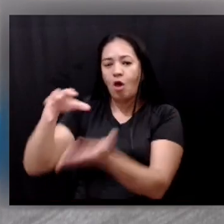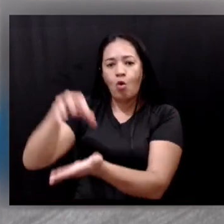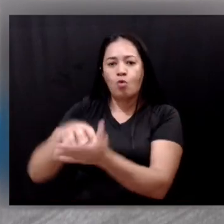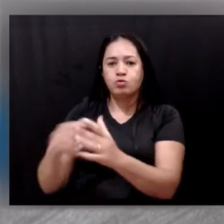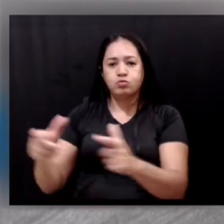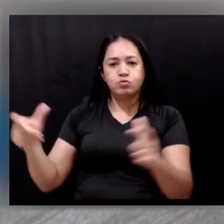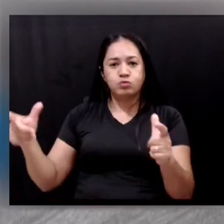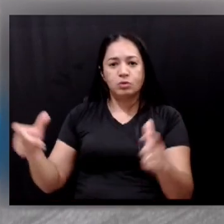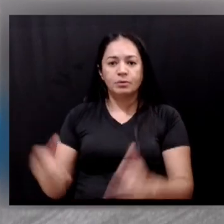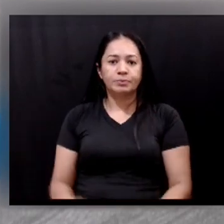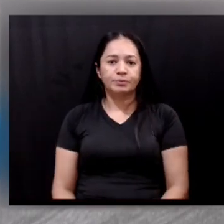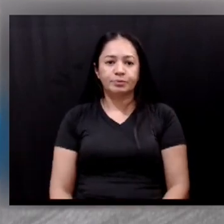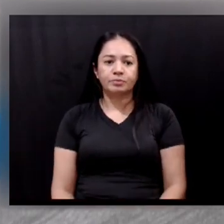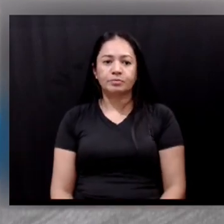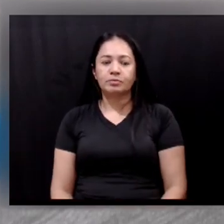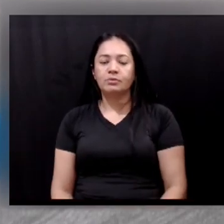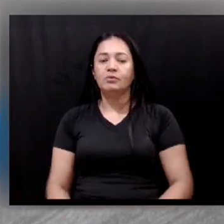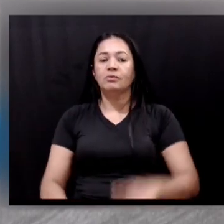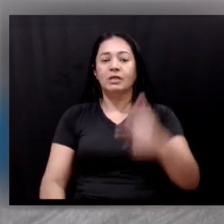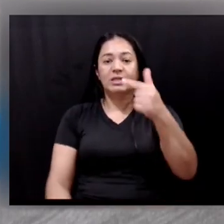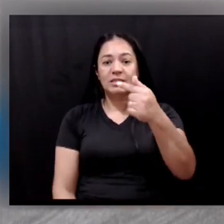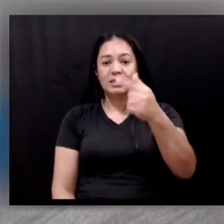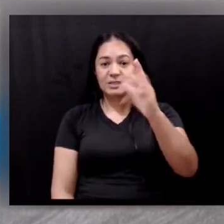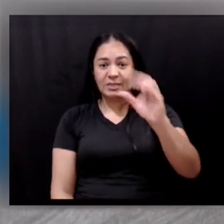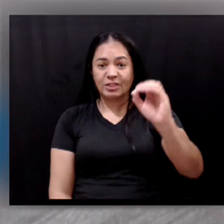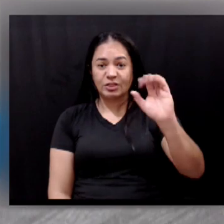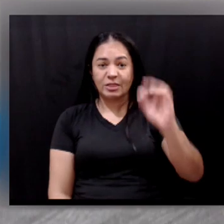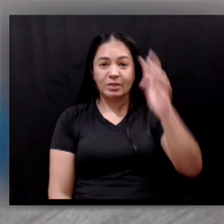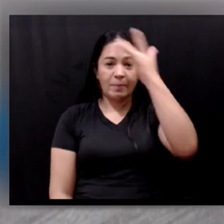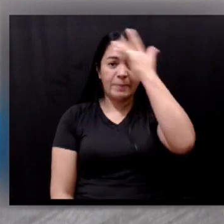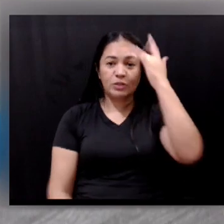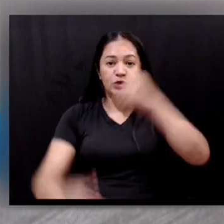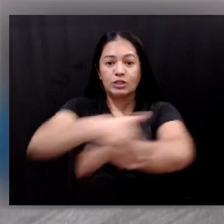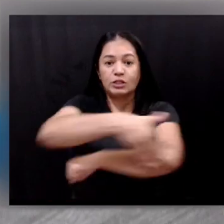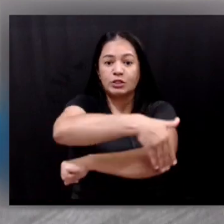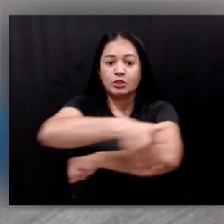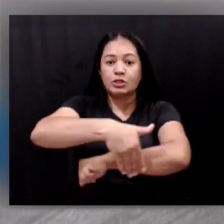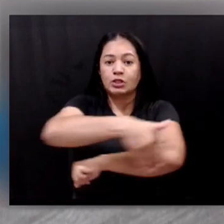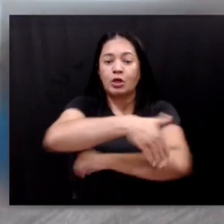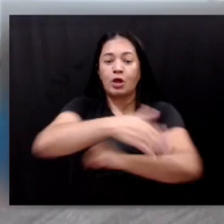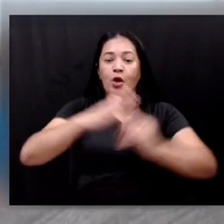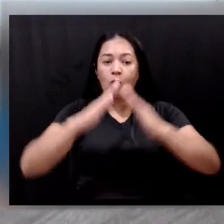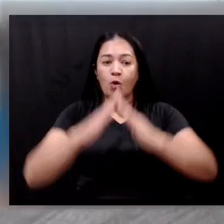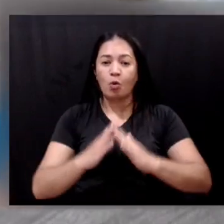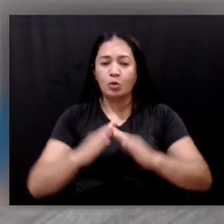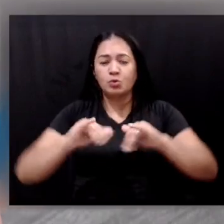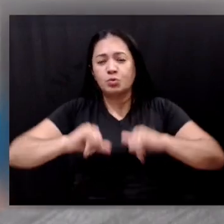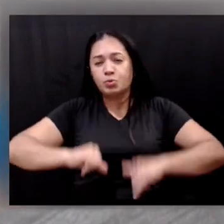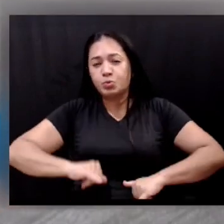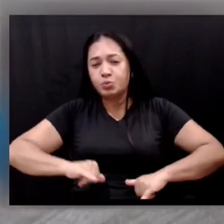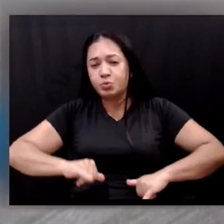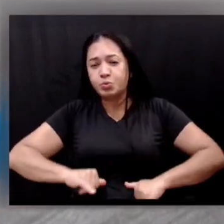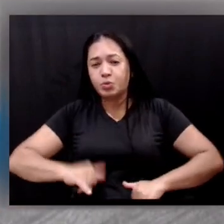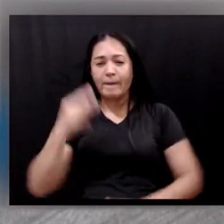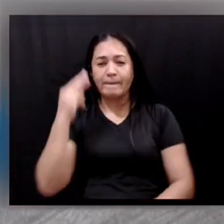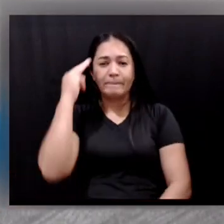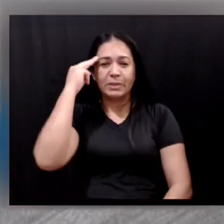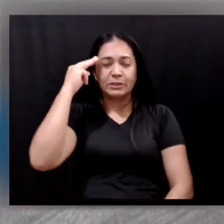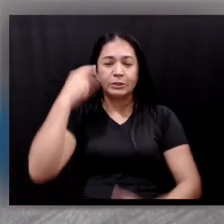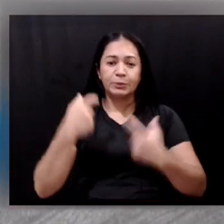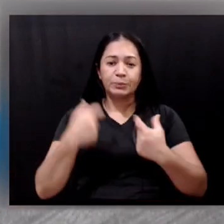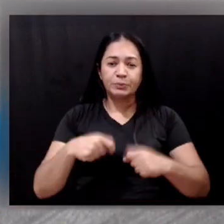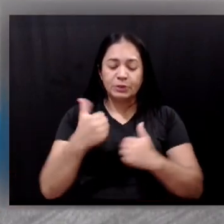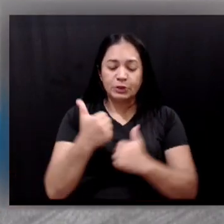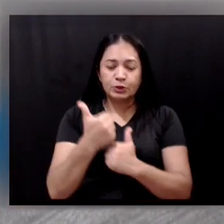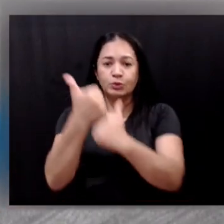sendo 700 pessoas em situação de rua. São pessoas que estão passando por sofrimento mental, então precisam de uma assistência. E a verdade é